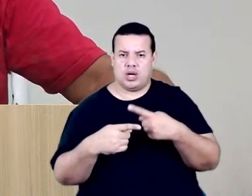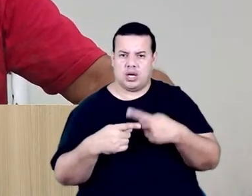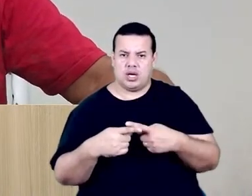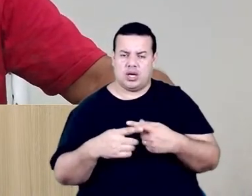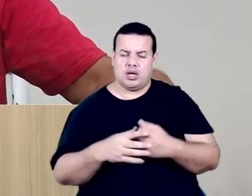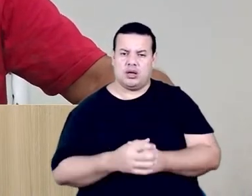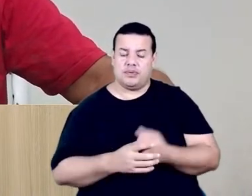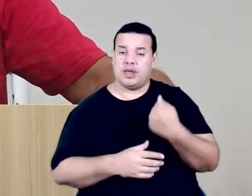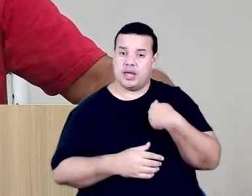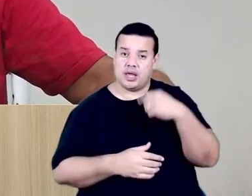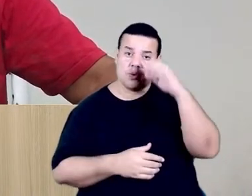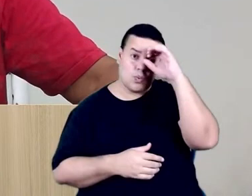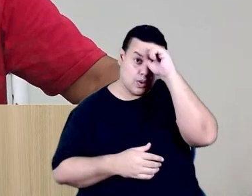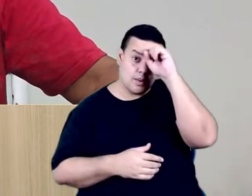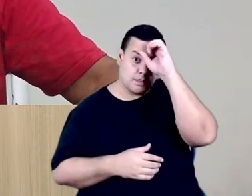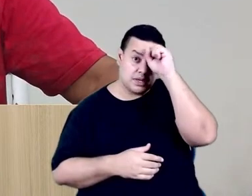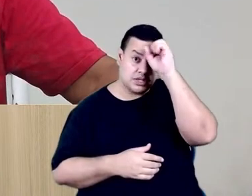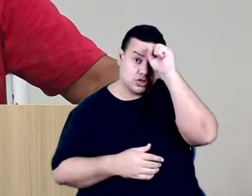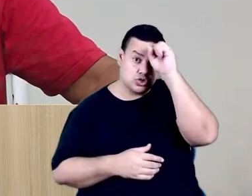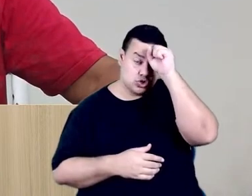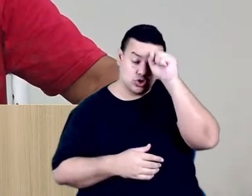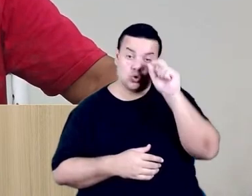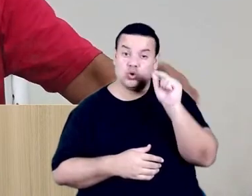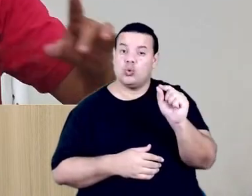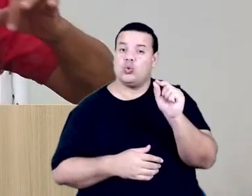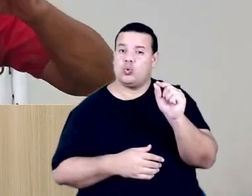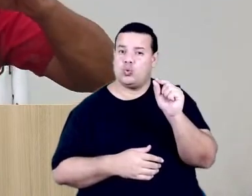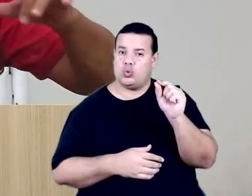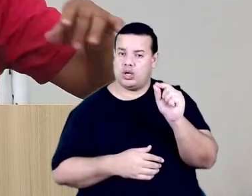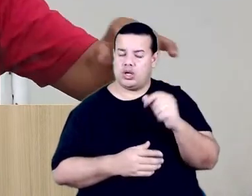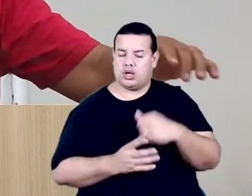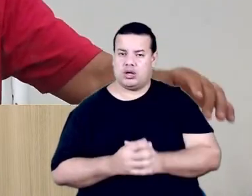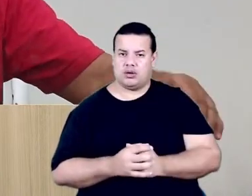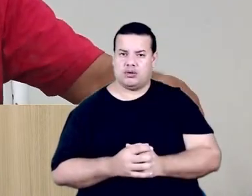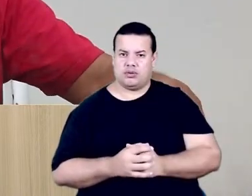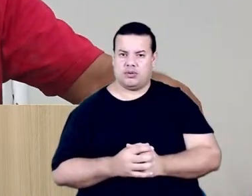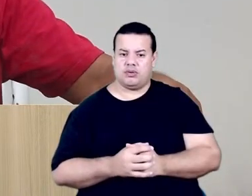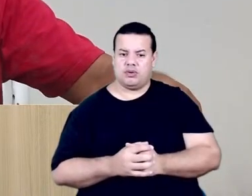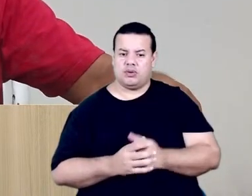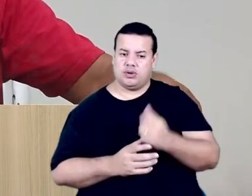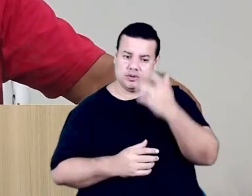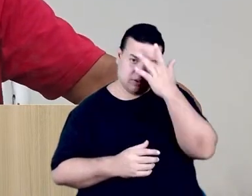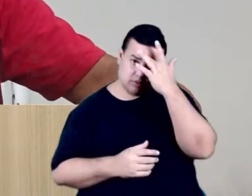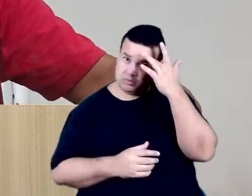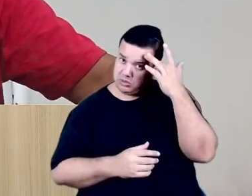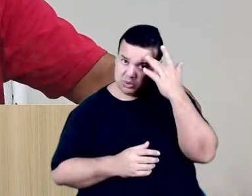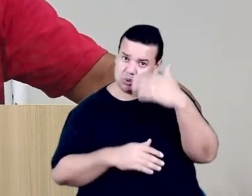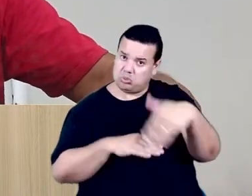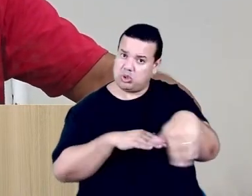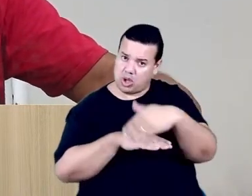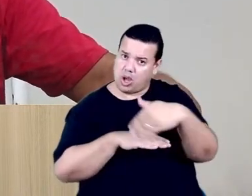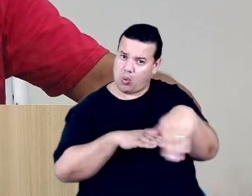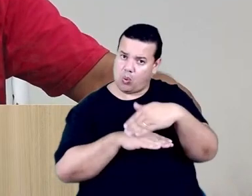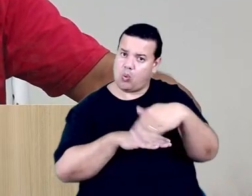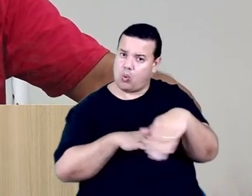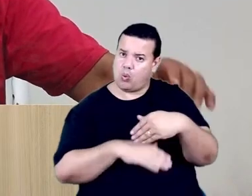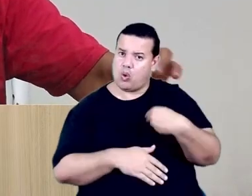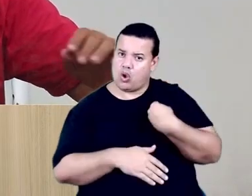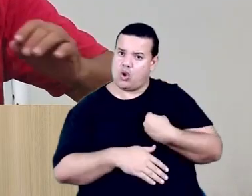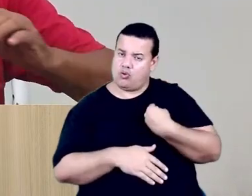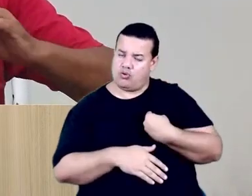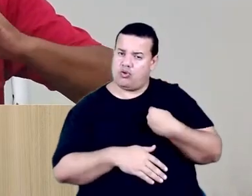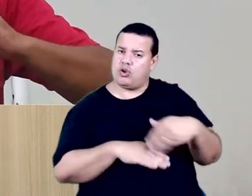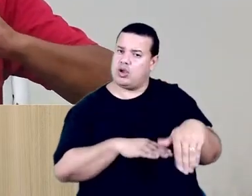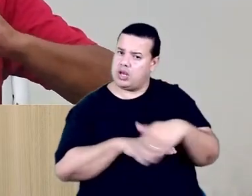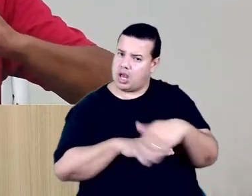aprendi uma coisa com um cidadão de rua que mora na rua e sempre